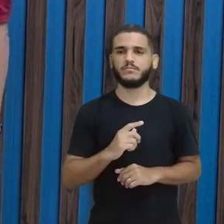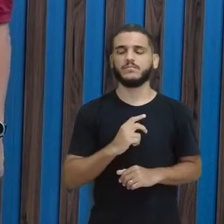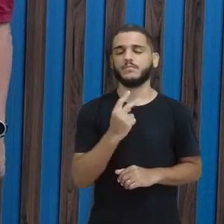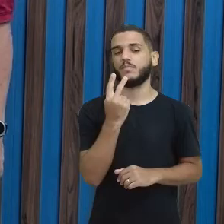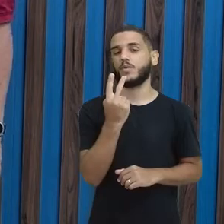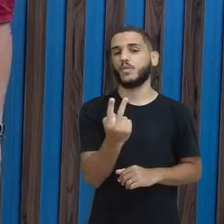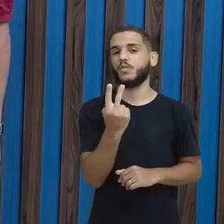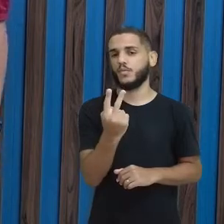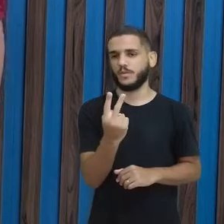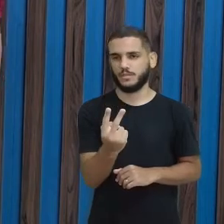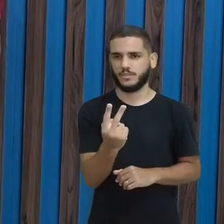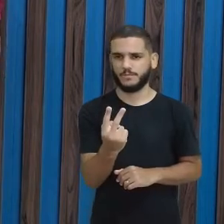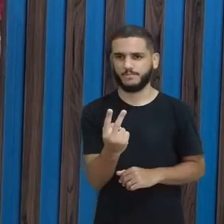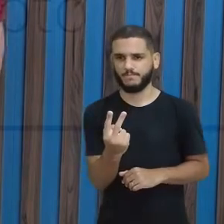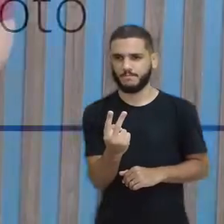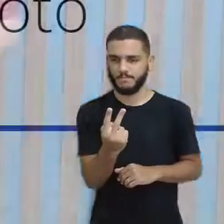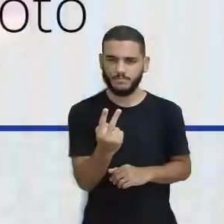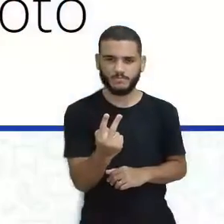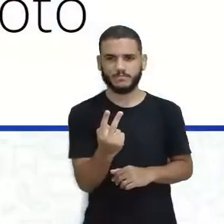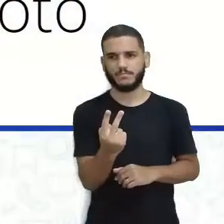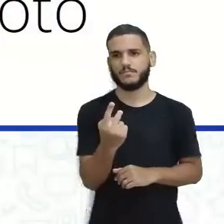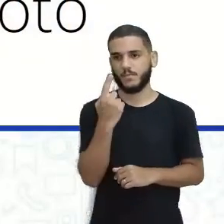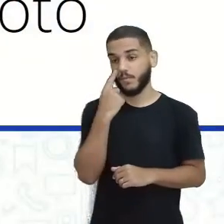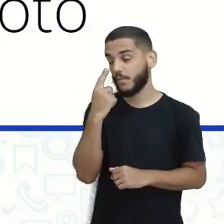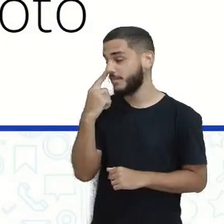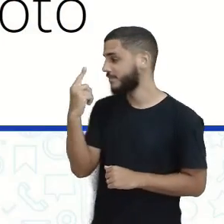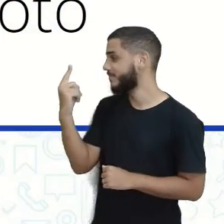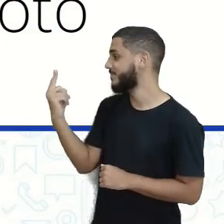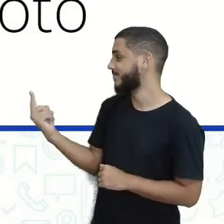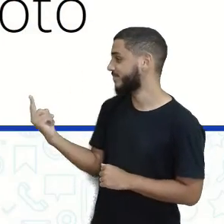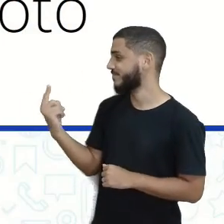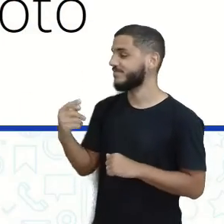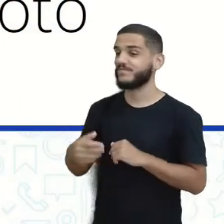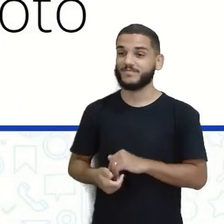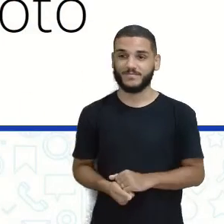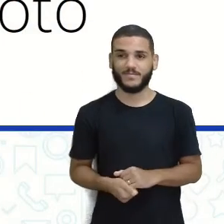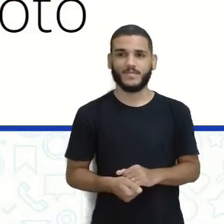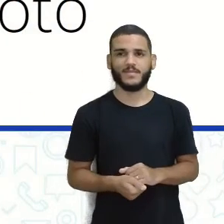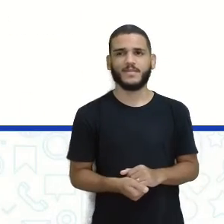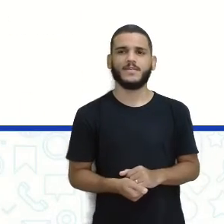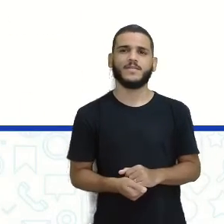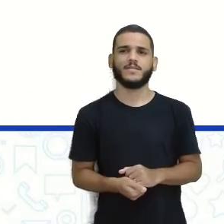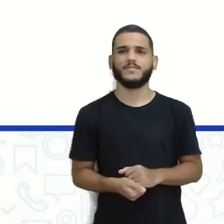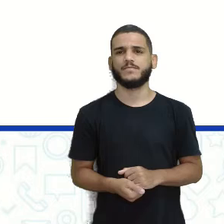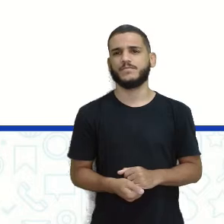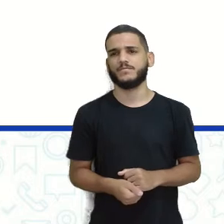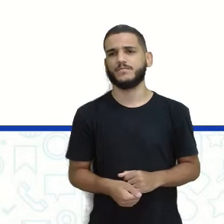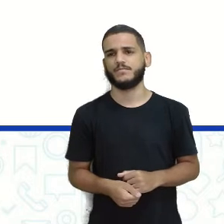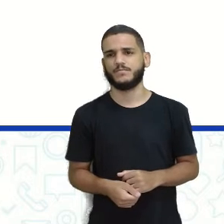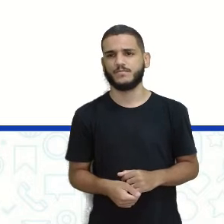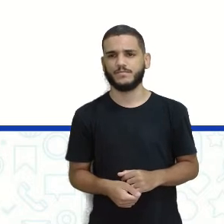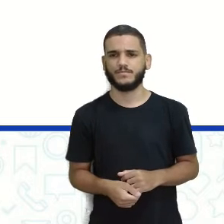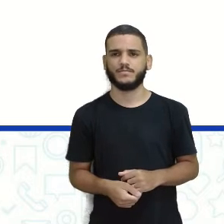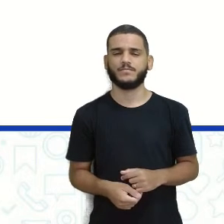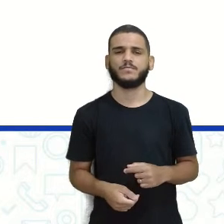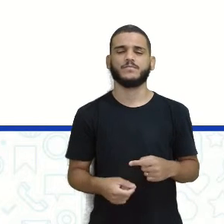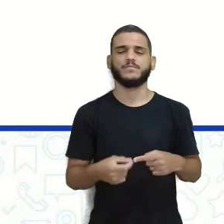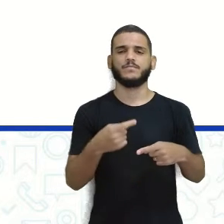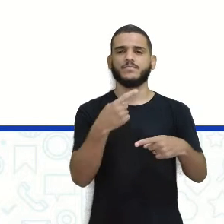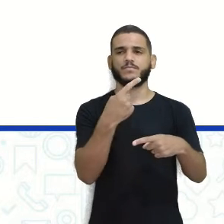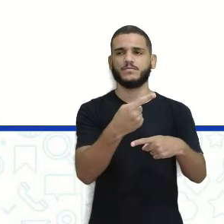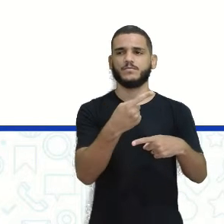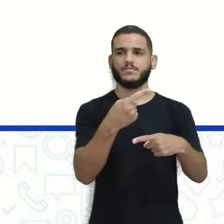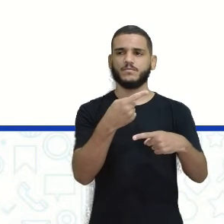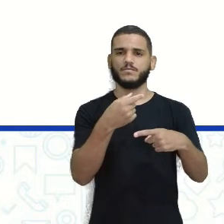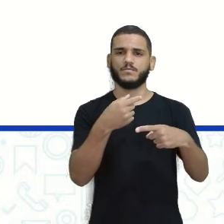ser heterozigoto. Se eu tenho 2 chances em quantas, pessoal? 2 chances em 4. Eu vou ter o quê? 2/4, que é igual